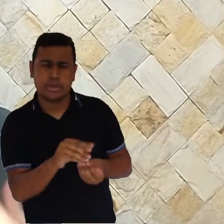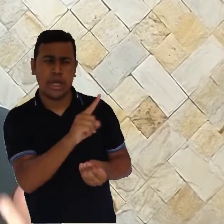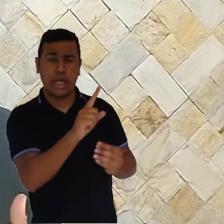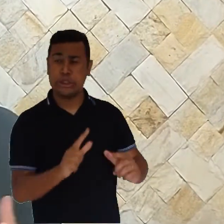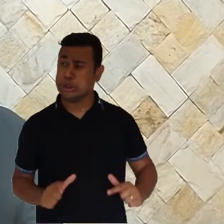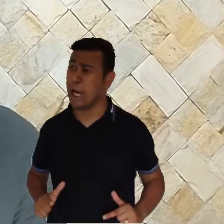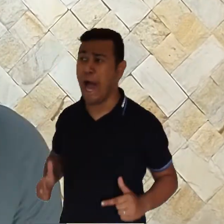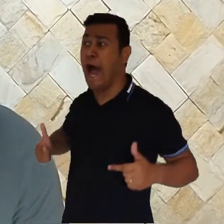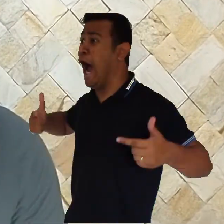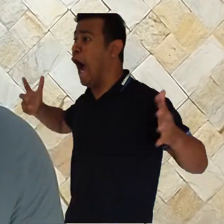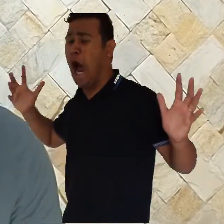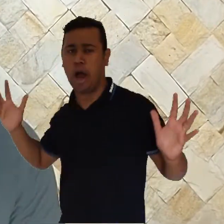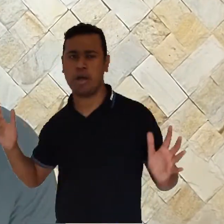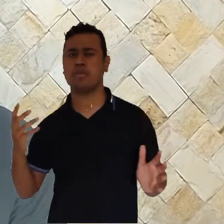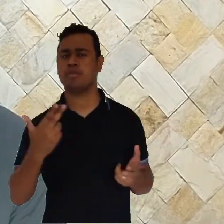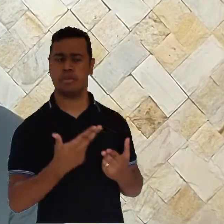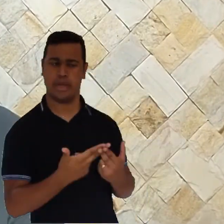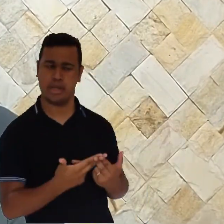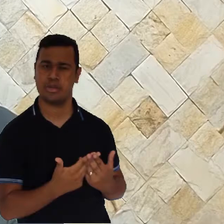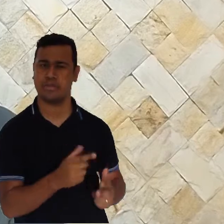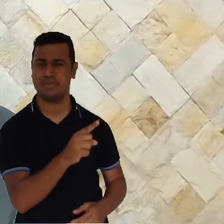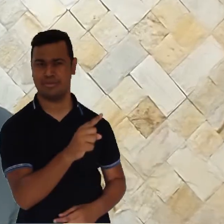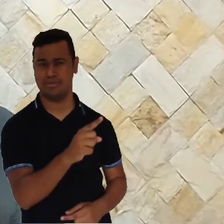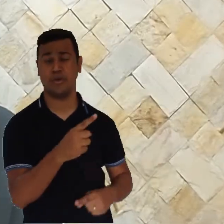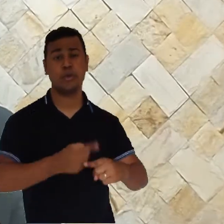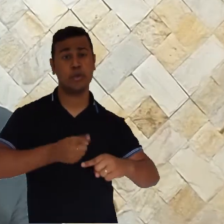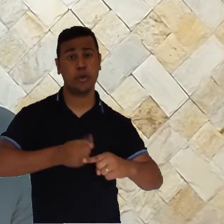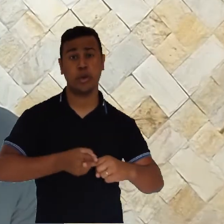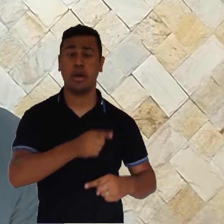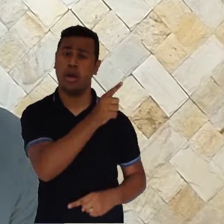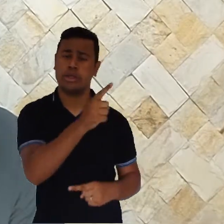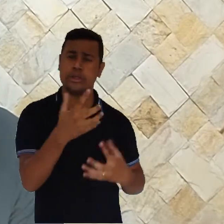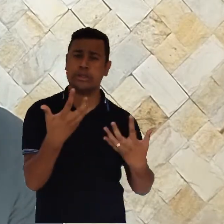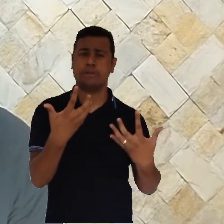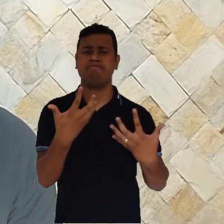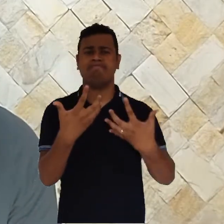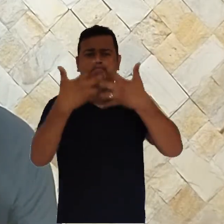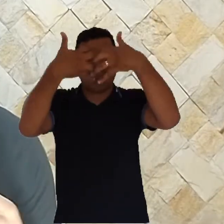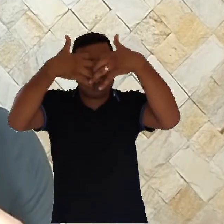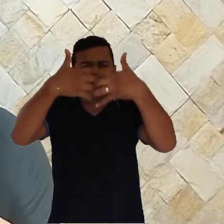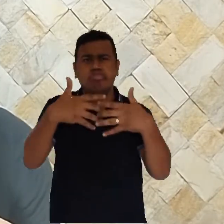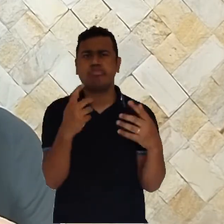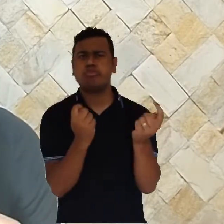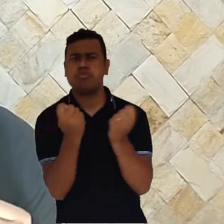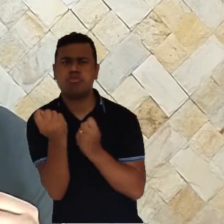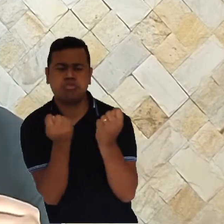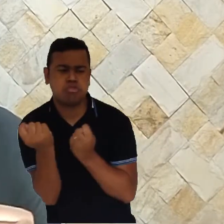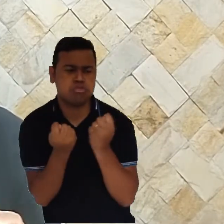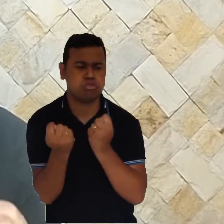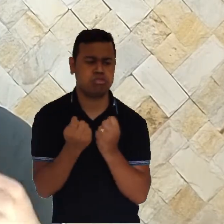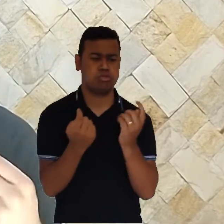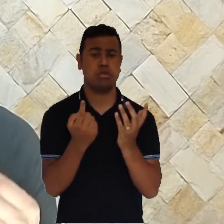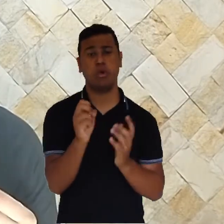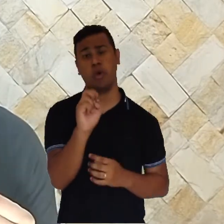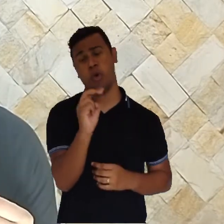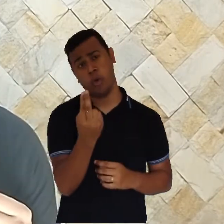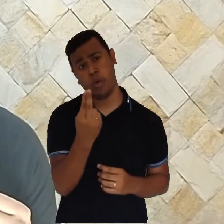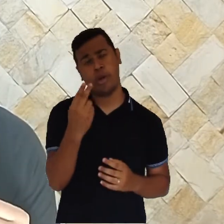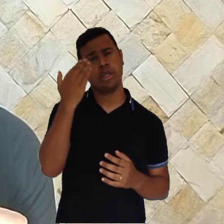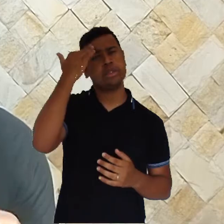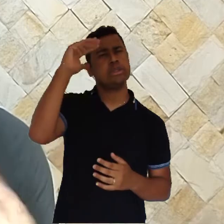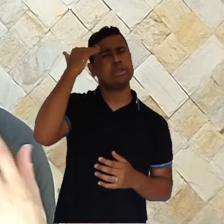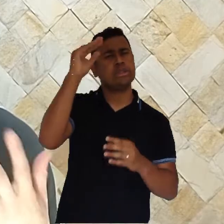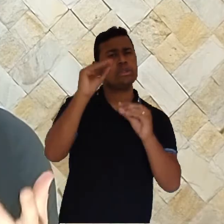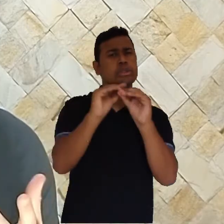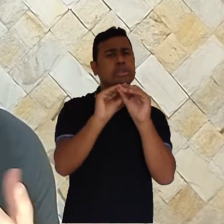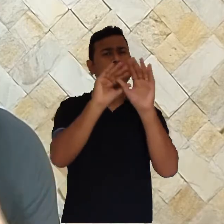dos adolescentes, pois as capacidades de planejar, controlar seus impulsos ou até mesmo ter um maior entendimento sobre o que